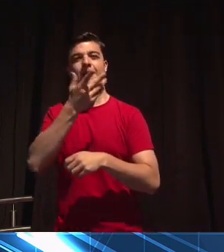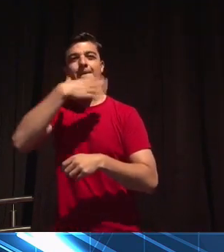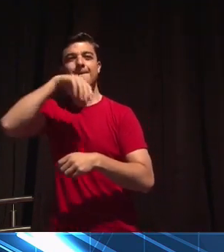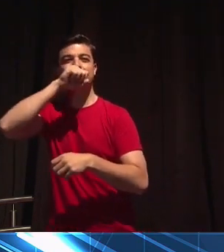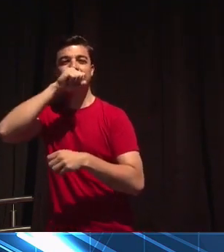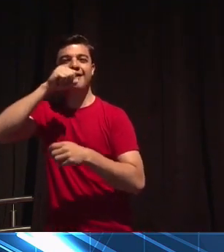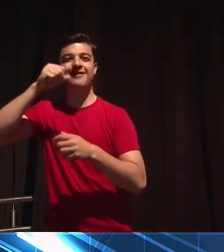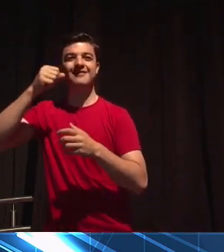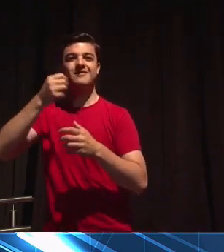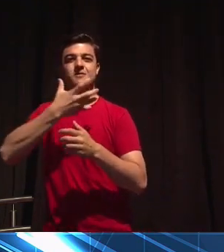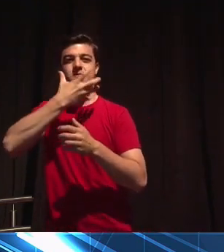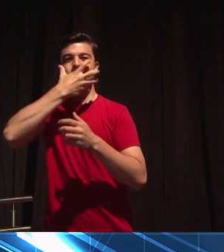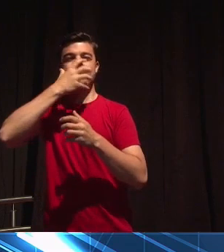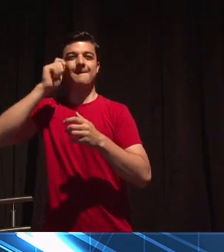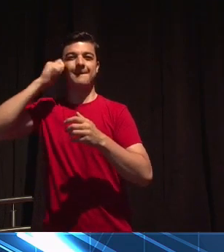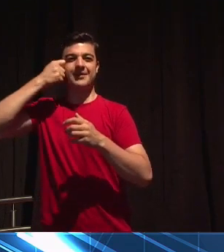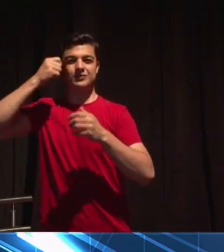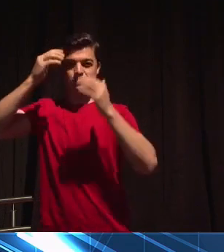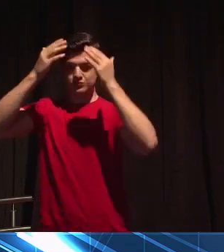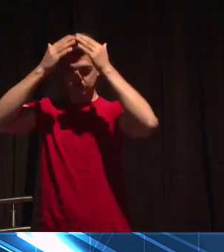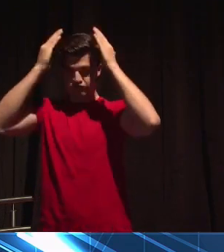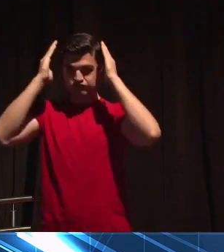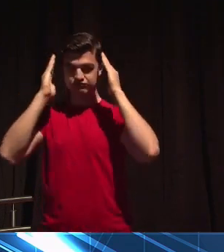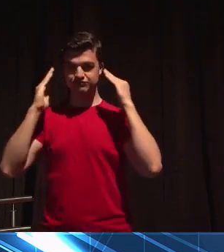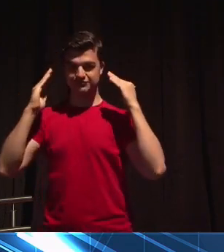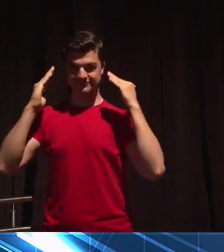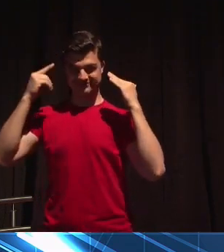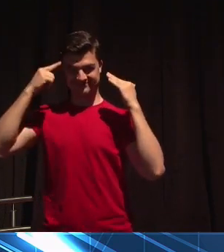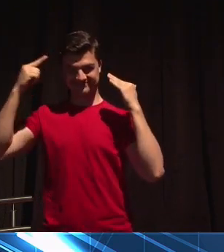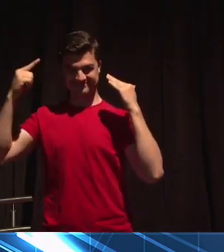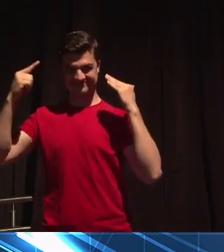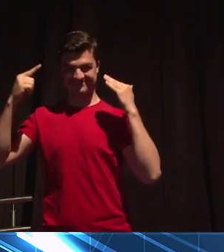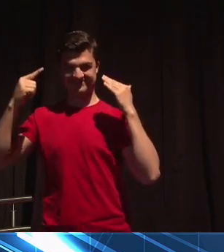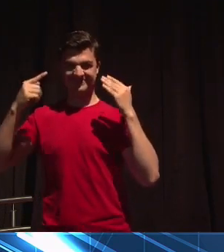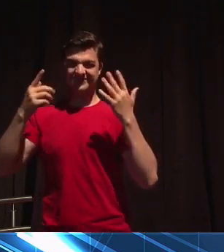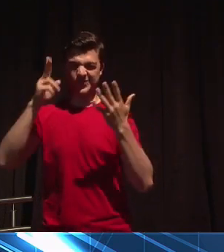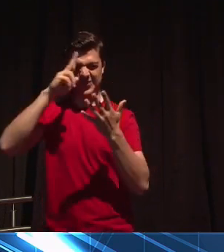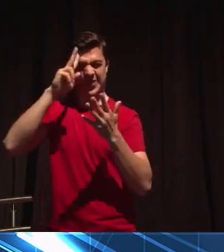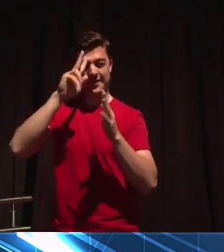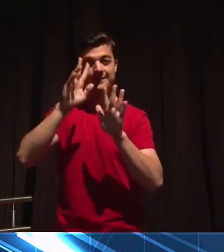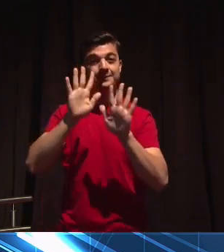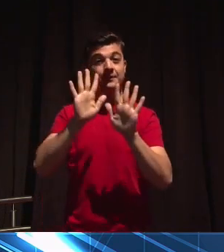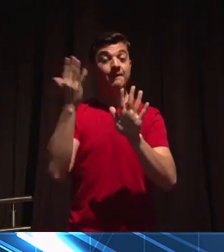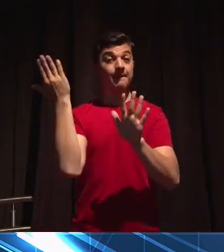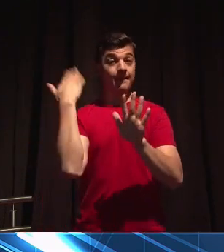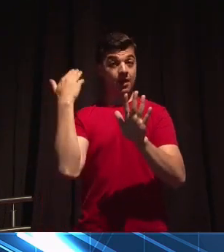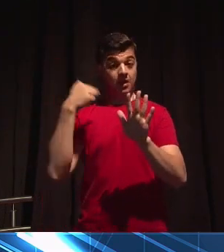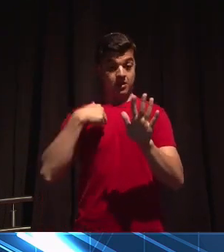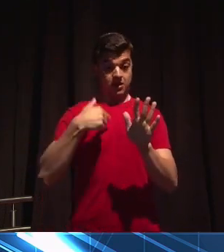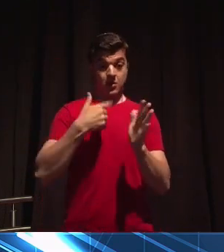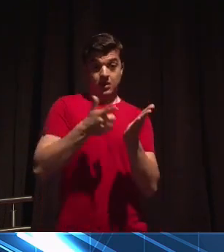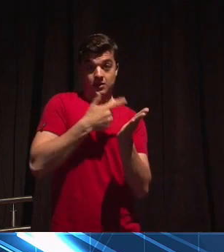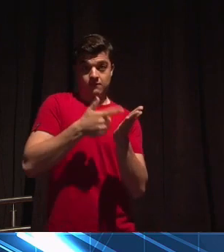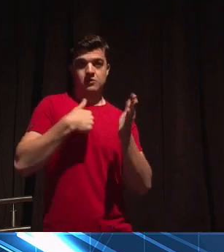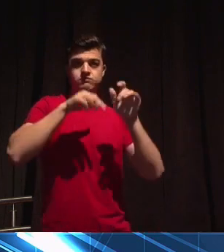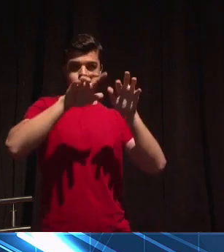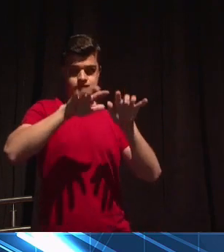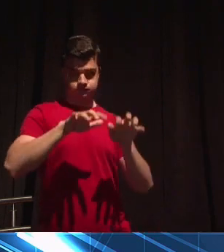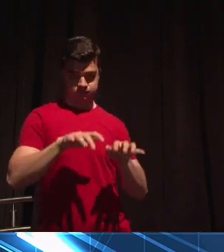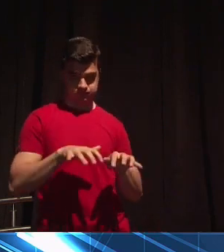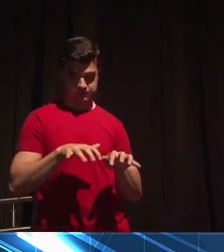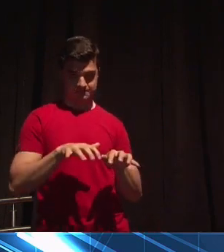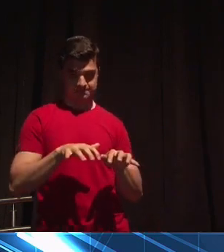o uma vez eu escrevi um livro eu vou mostrar para vocês qual esse livro e me perguntaram uma vez assim